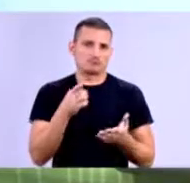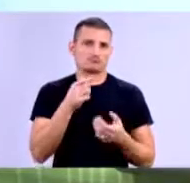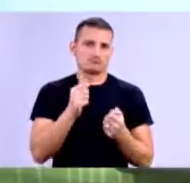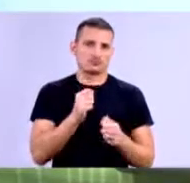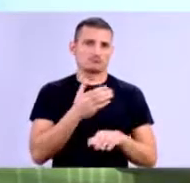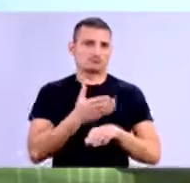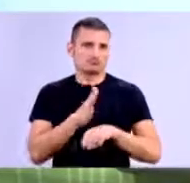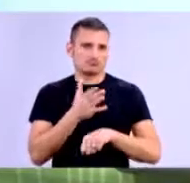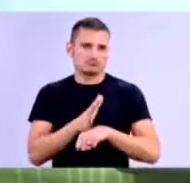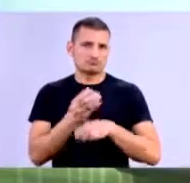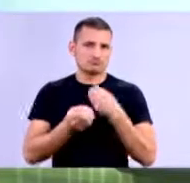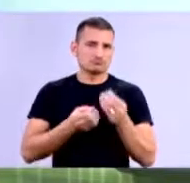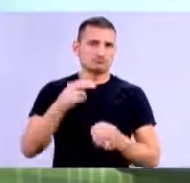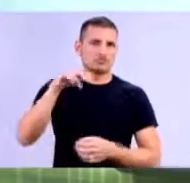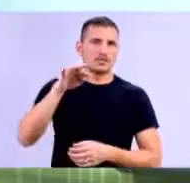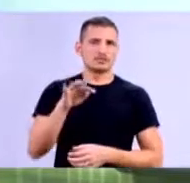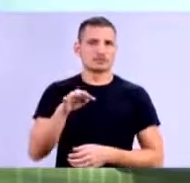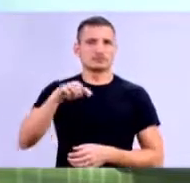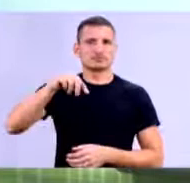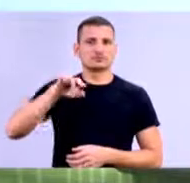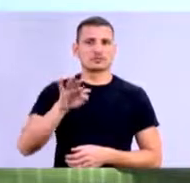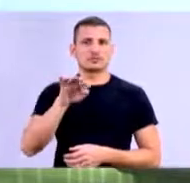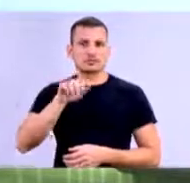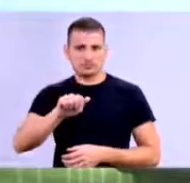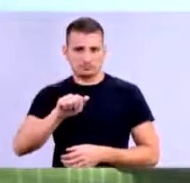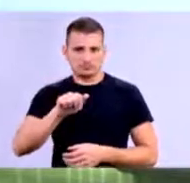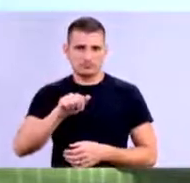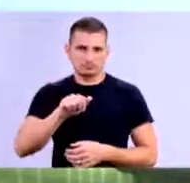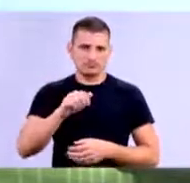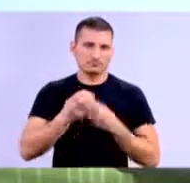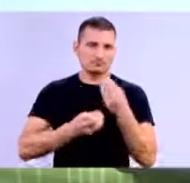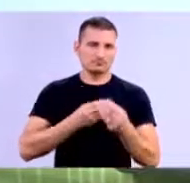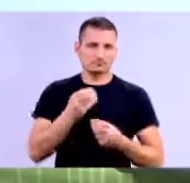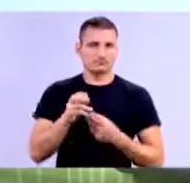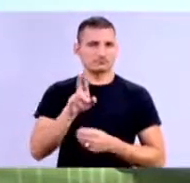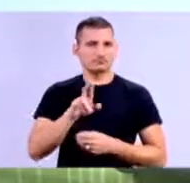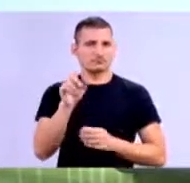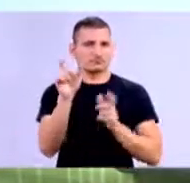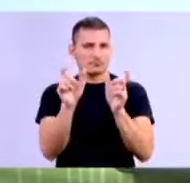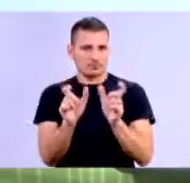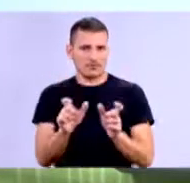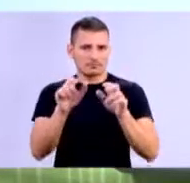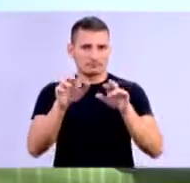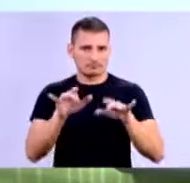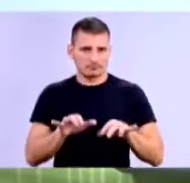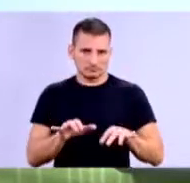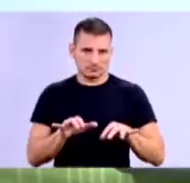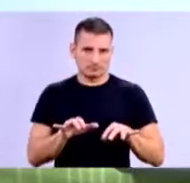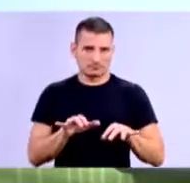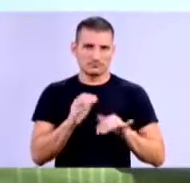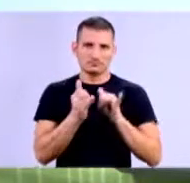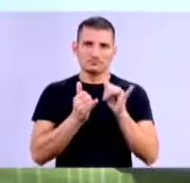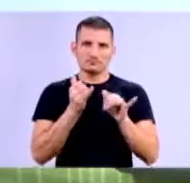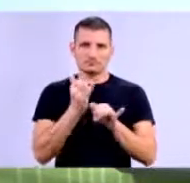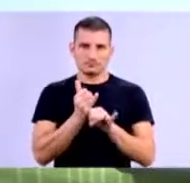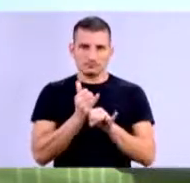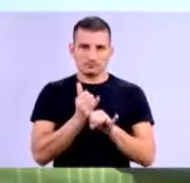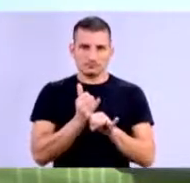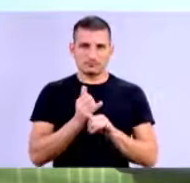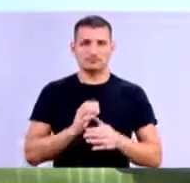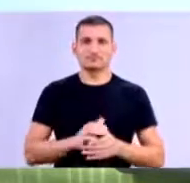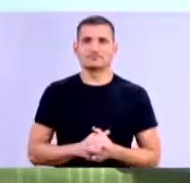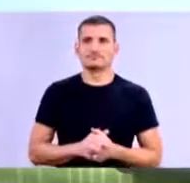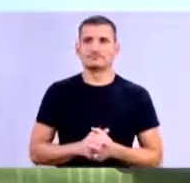à etiqueta, à netiqueta, né? Como se deve agir e comportar na internet. Por